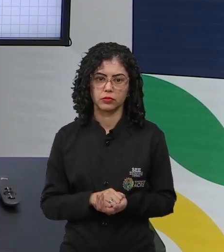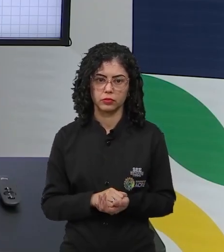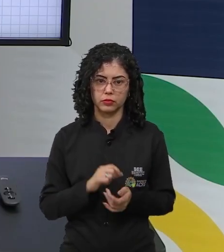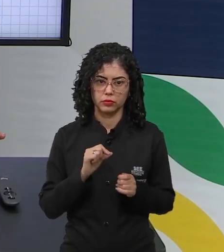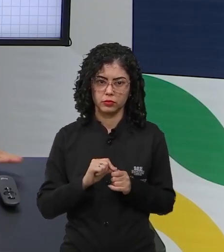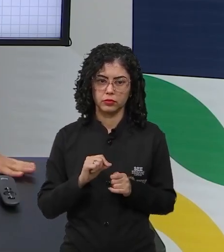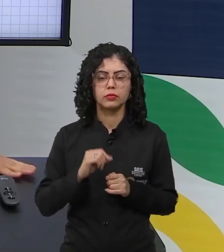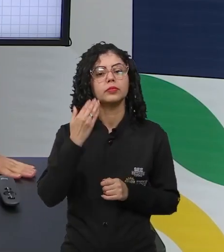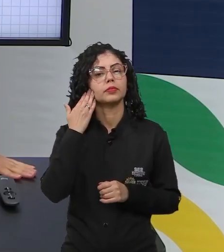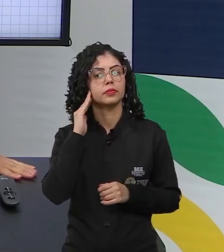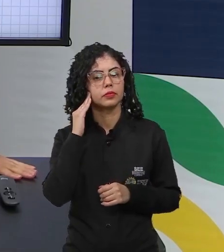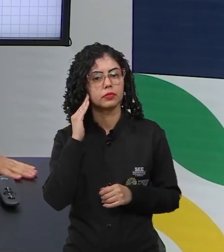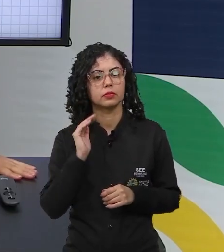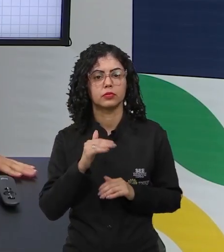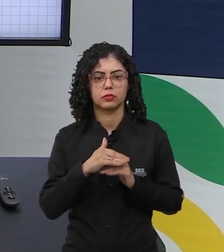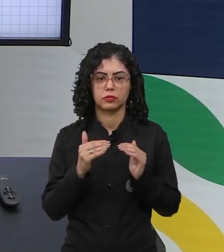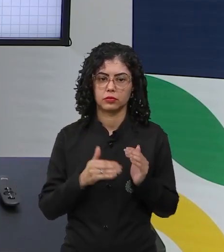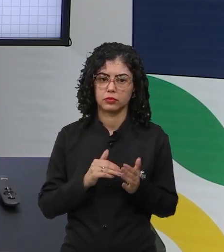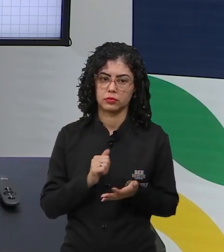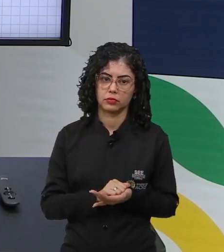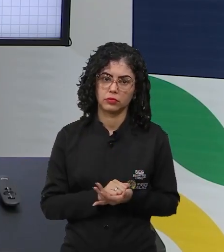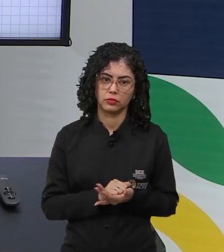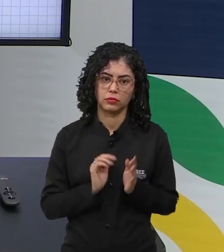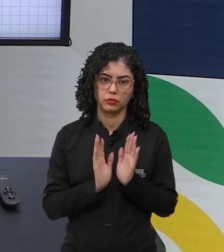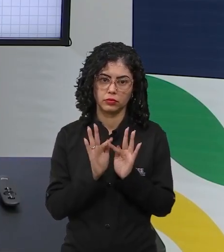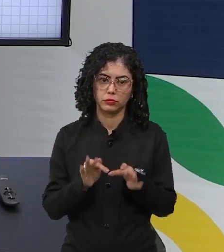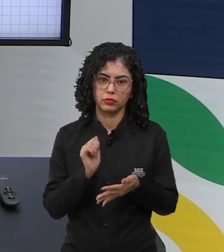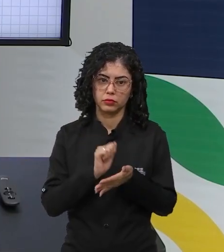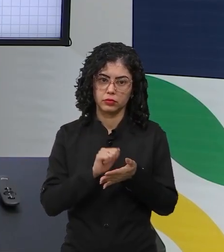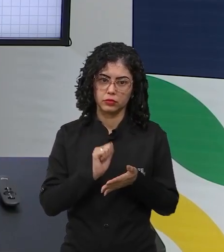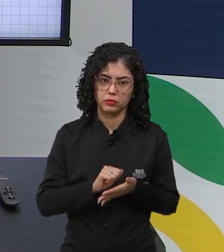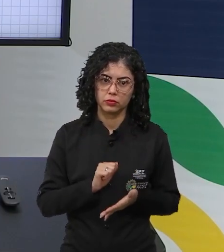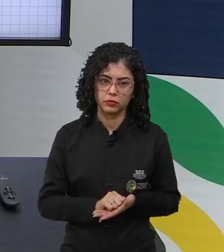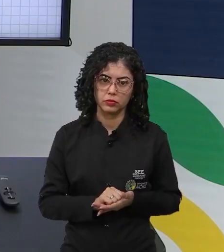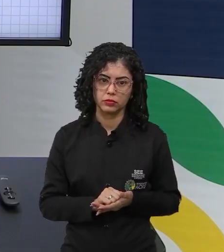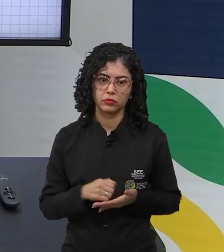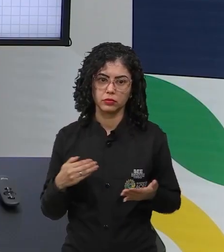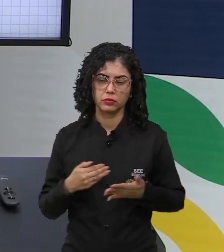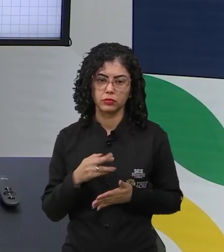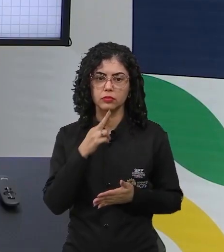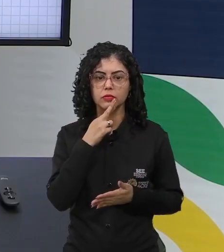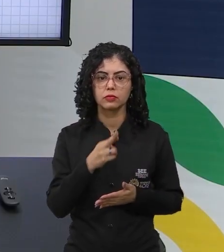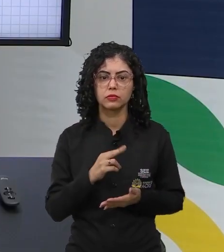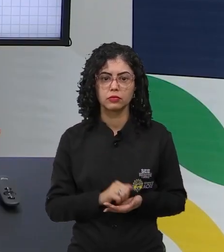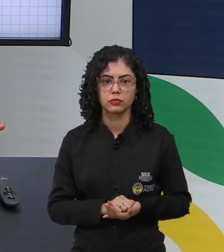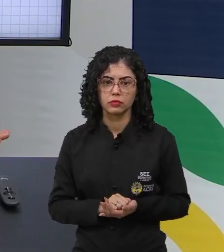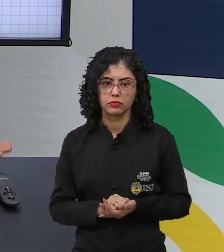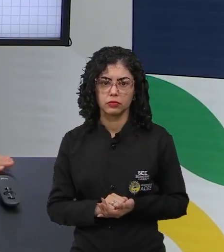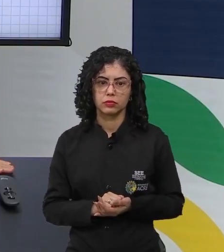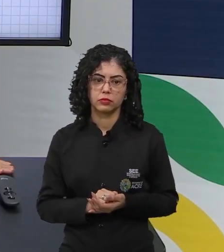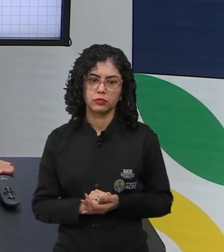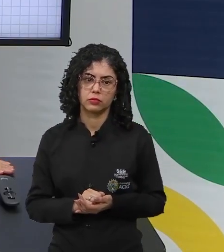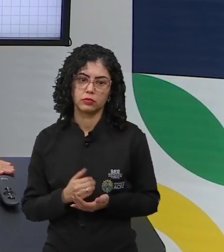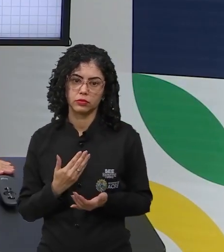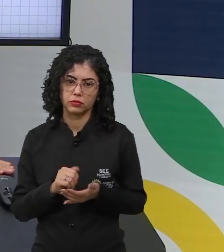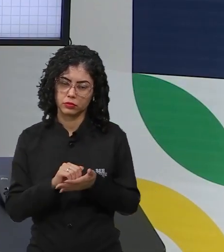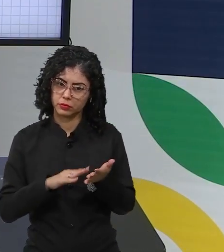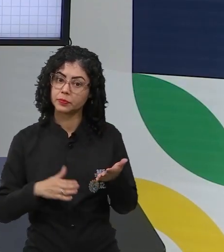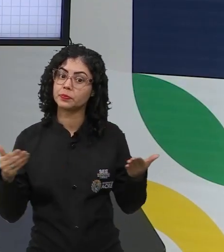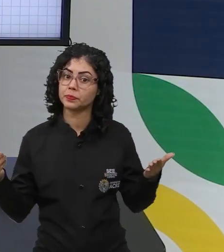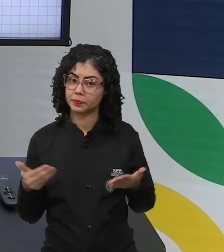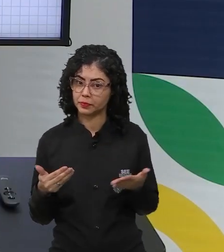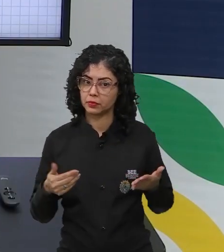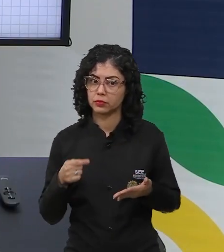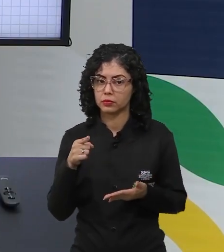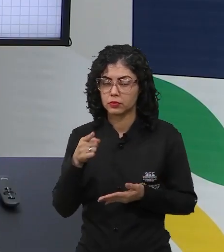vocês compreenderam isso tudo, já fizeram as anotações necessárias, agora nós vamos ao gabarito dessa atividade